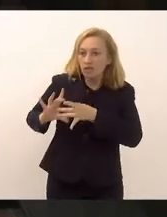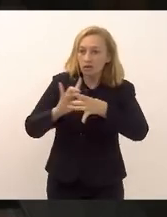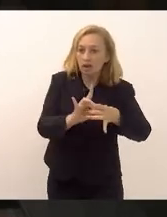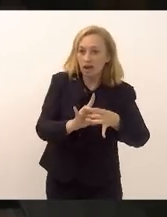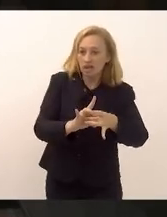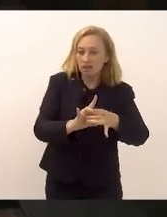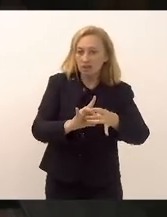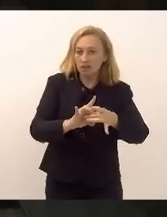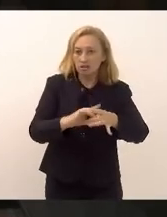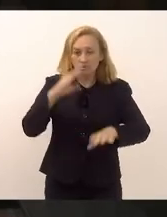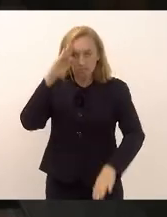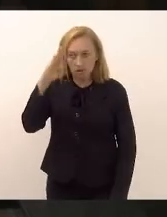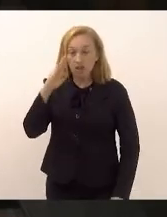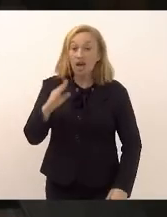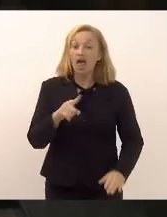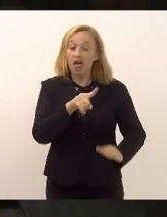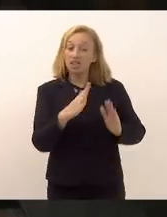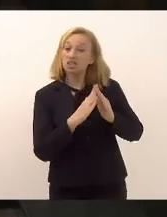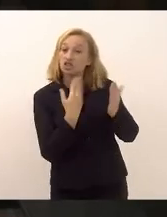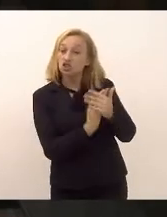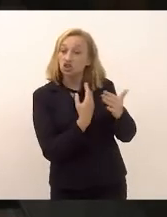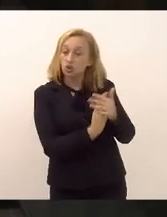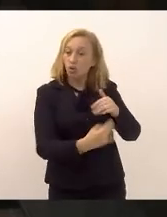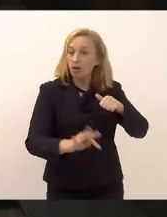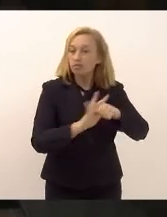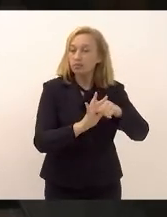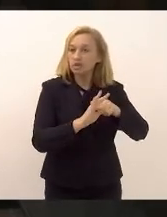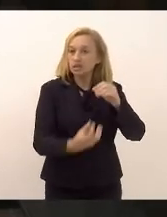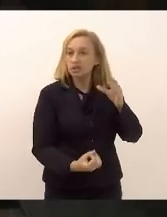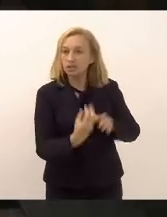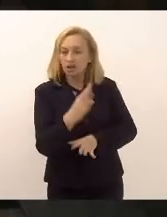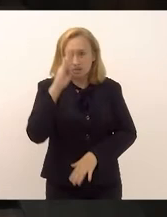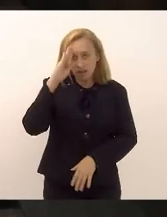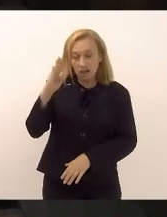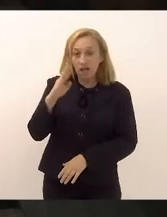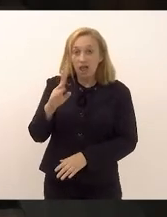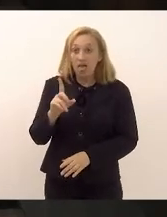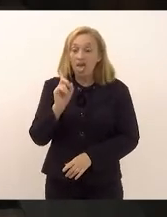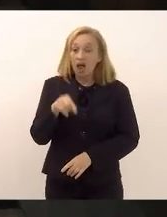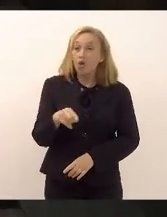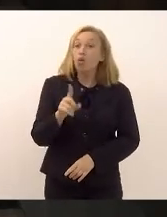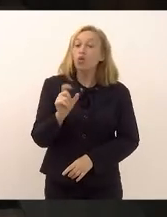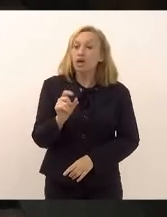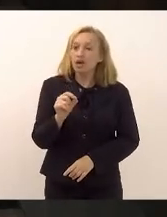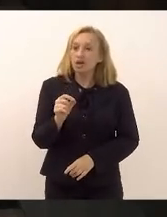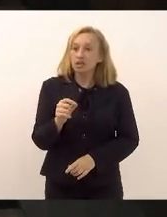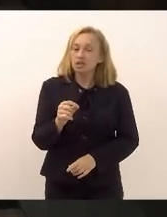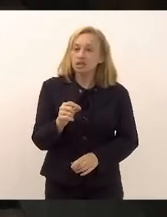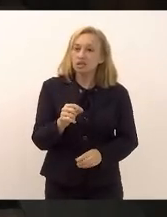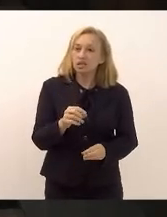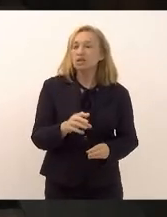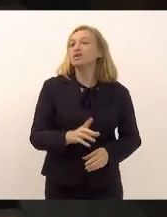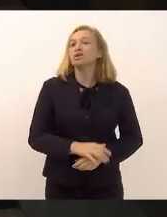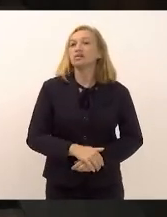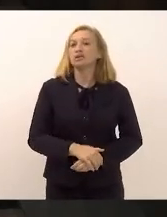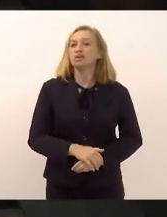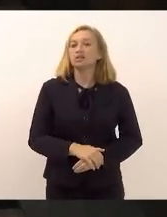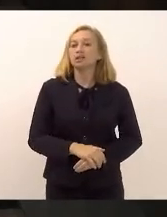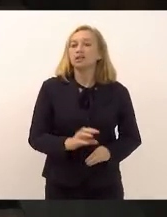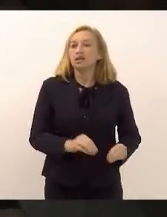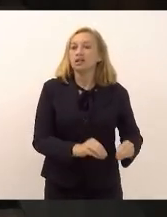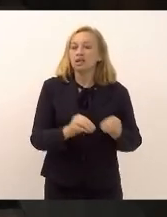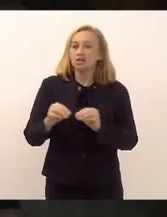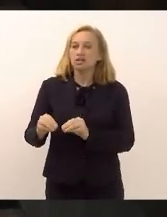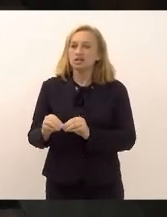Armadas. Essas escolas cívico-militares que estão sendo criadas é uma tentativa de transpor a disciplina